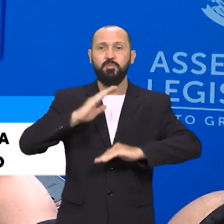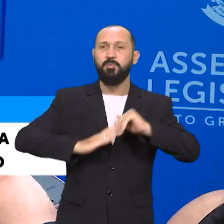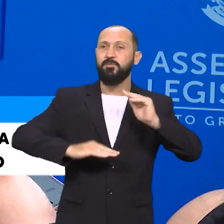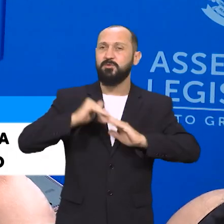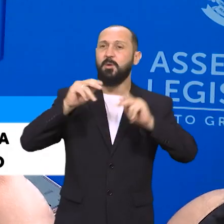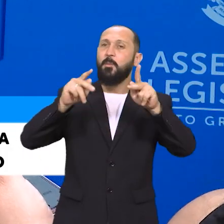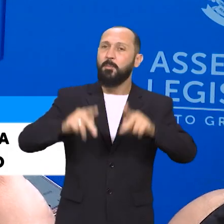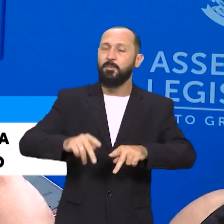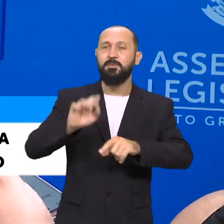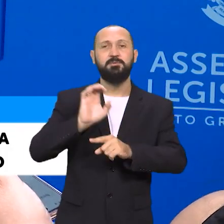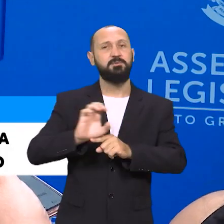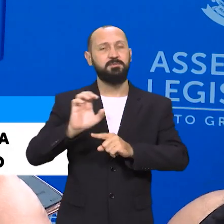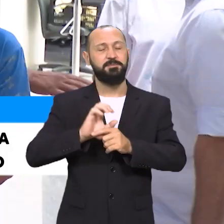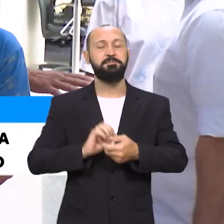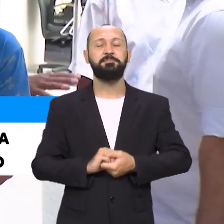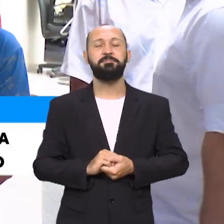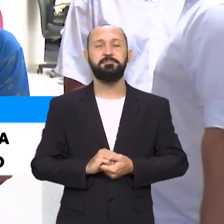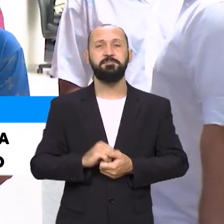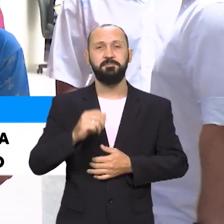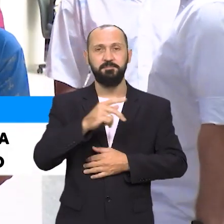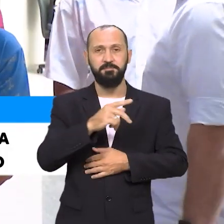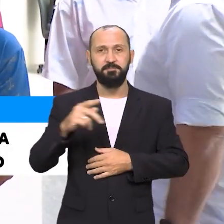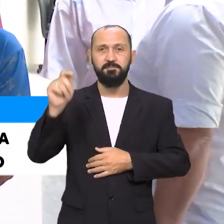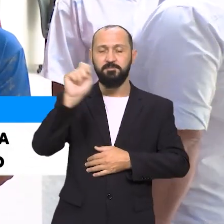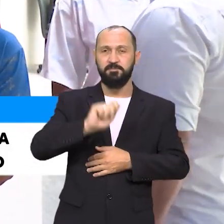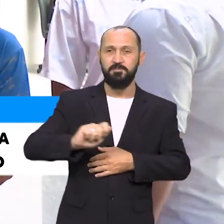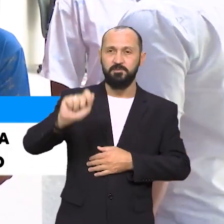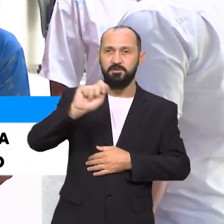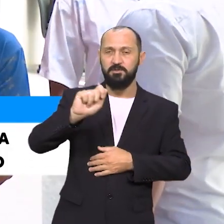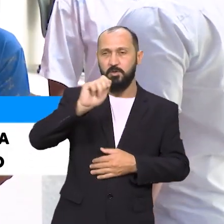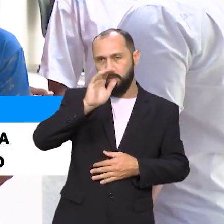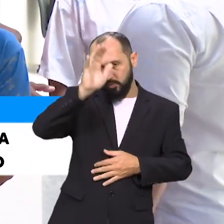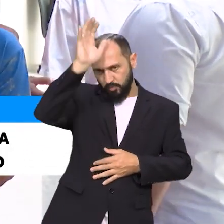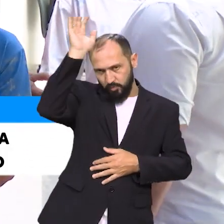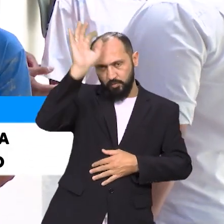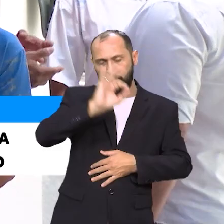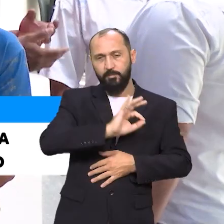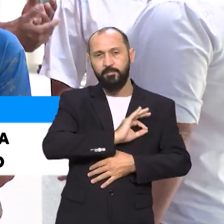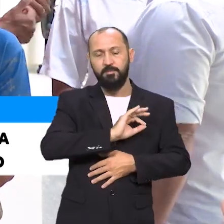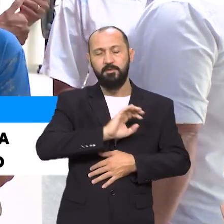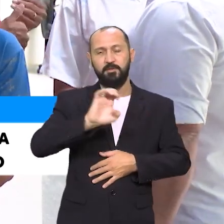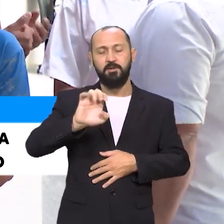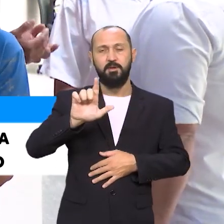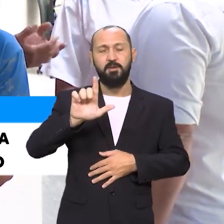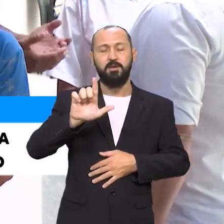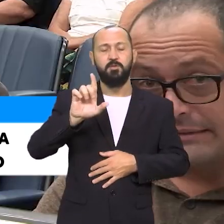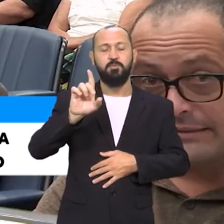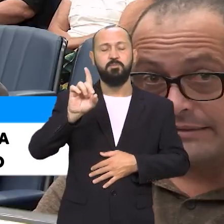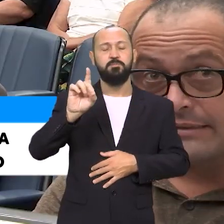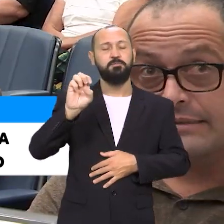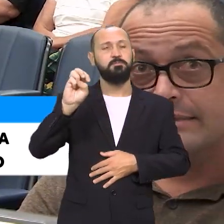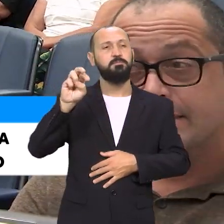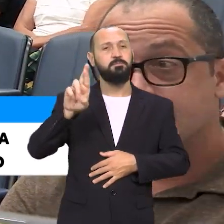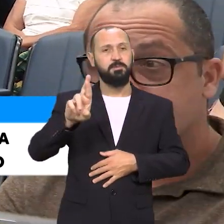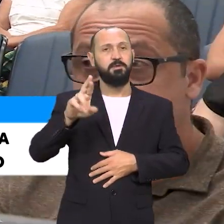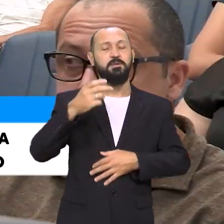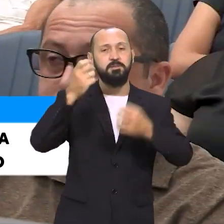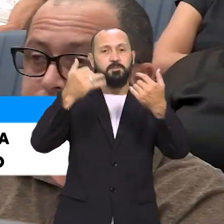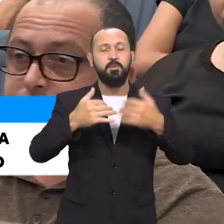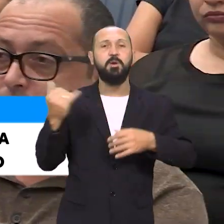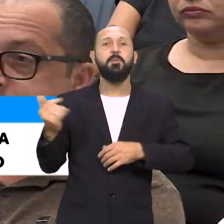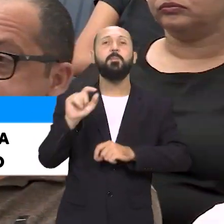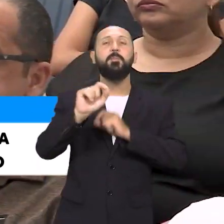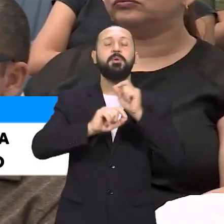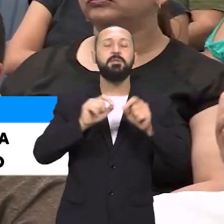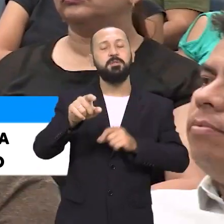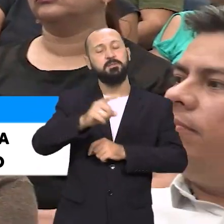dos servidores públicos do Estado. O presidente da Associação dos Bombeiros Militares, Helder Mendes, ressaltou a